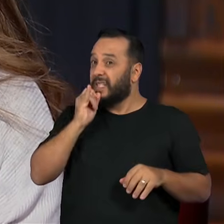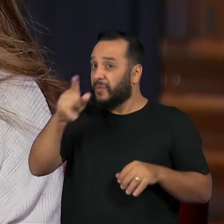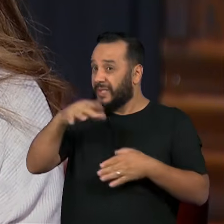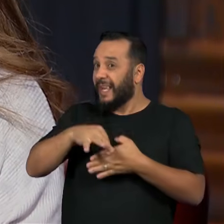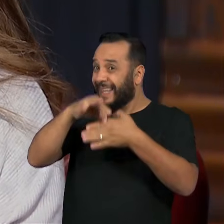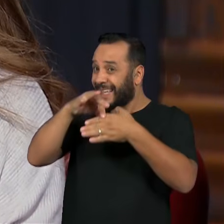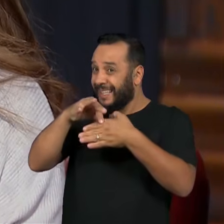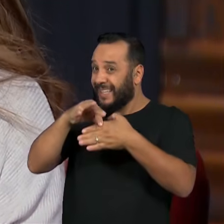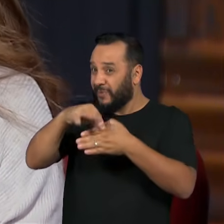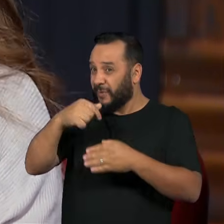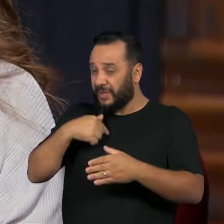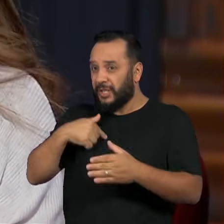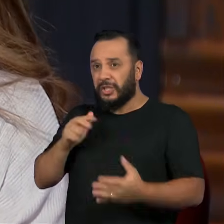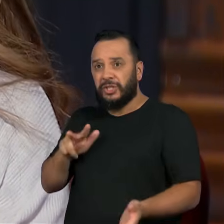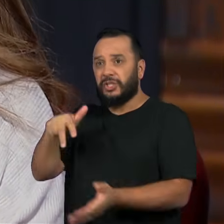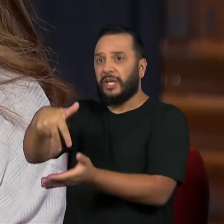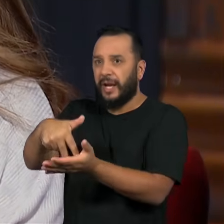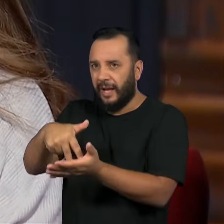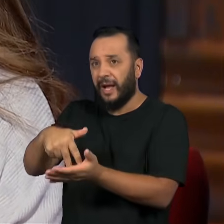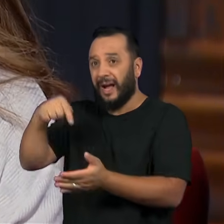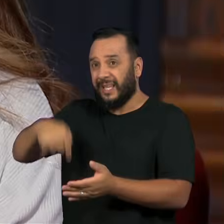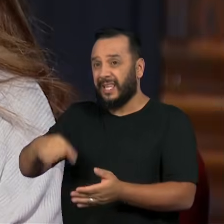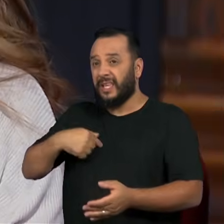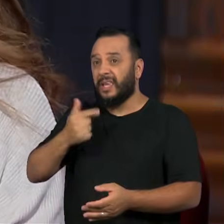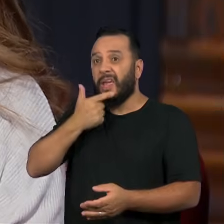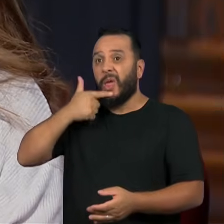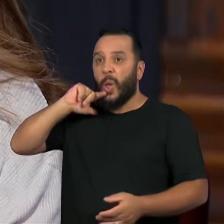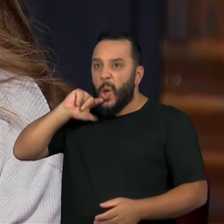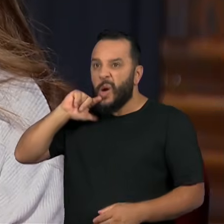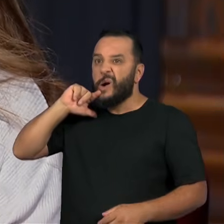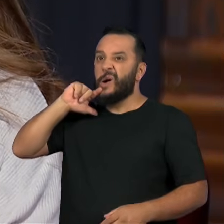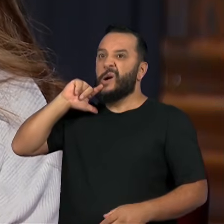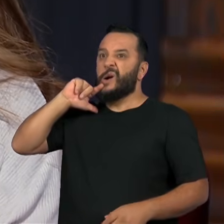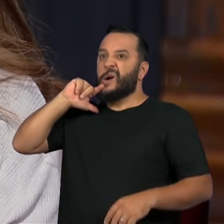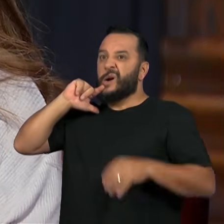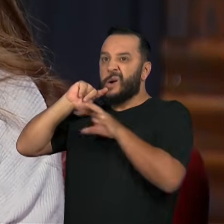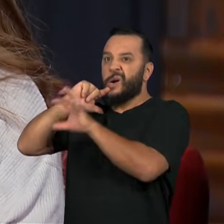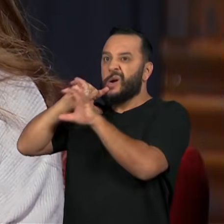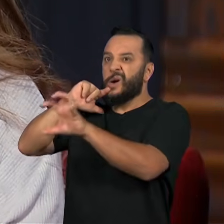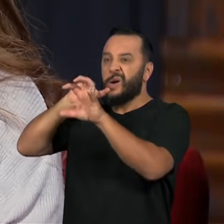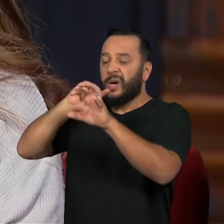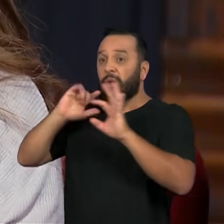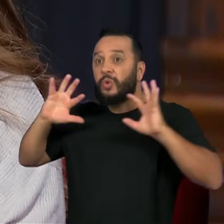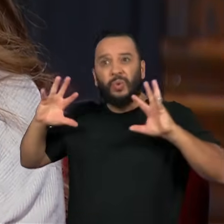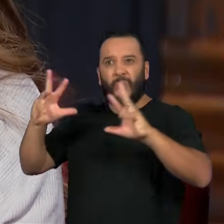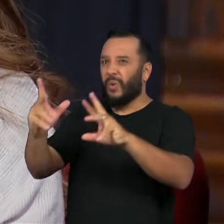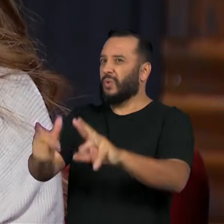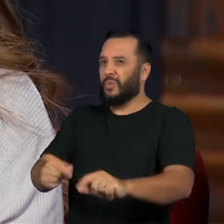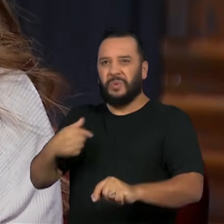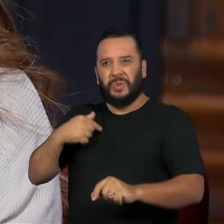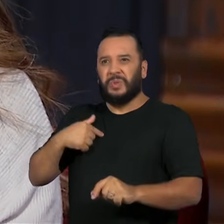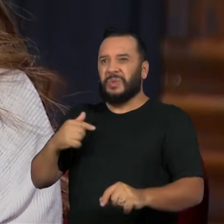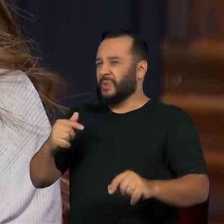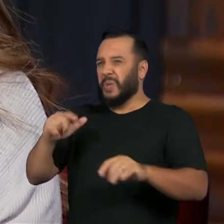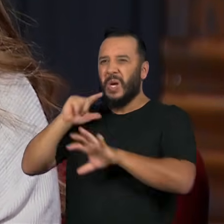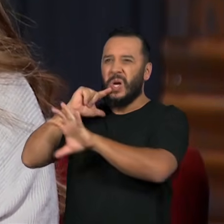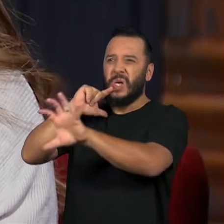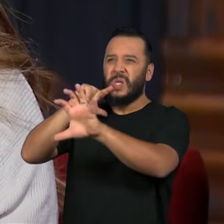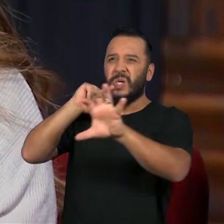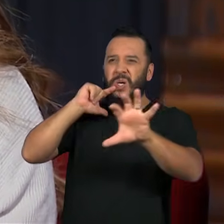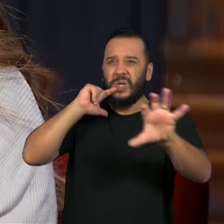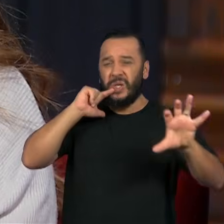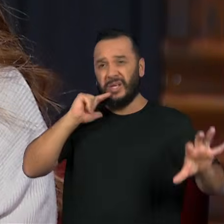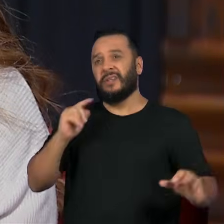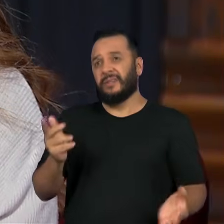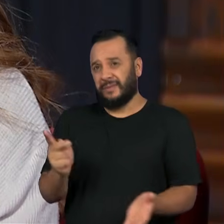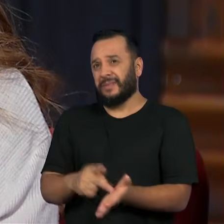exemplo, se você chegar aqui de mau humor, você vai dar uma avassalada no coração de